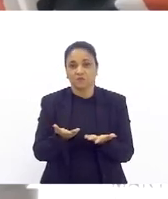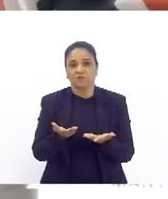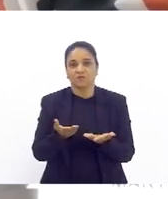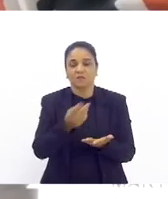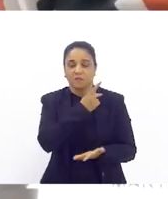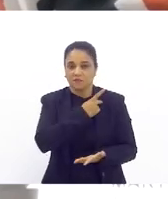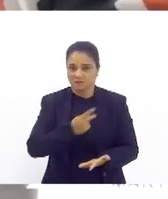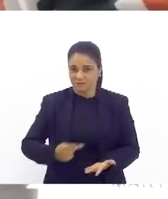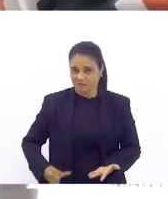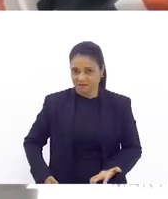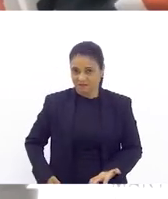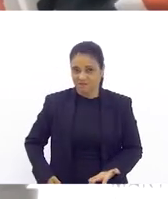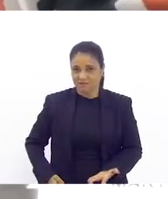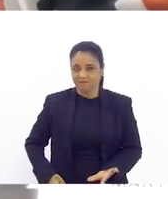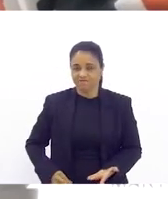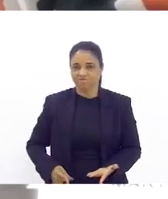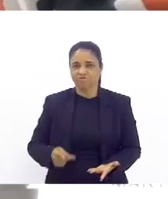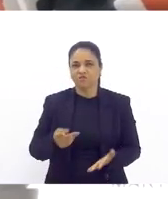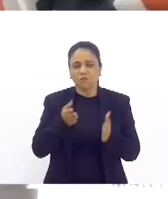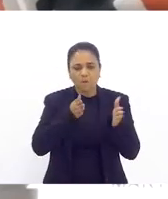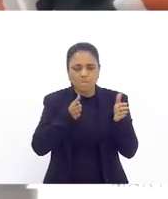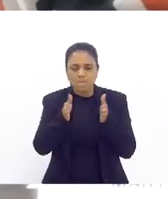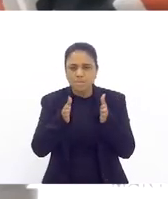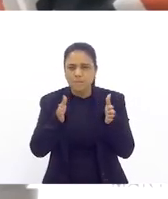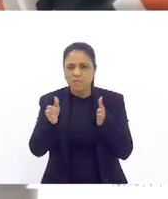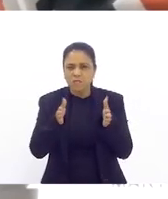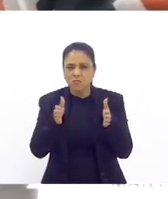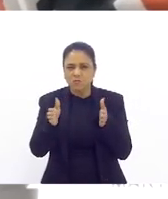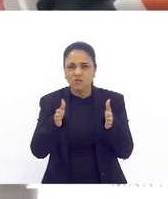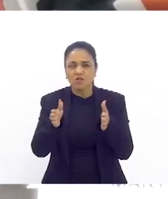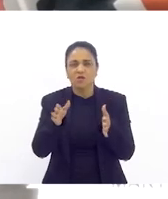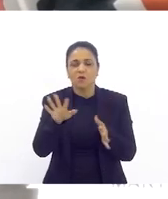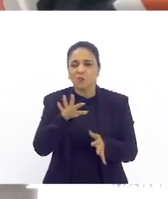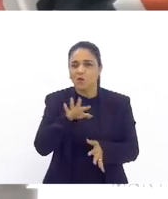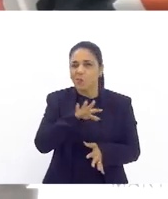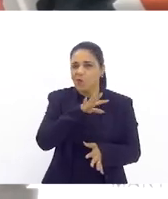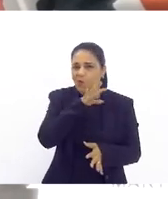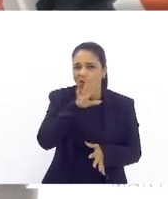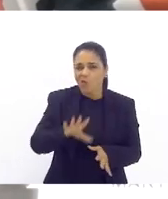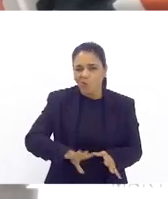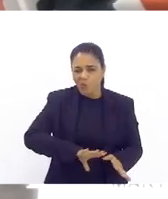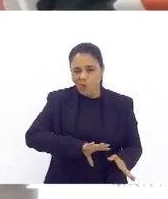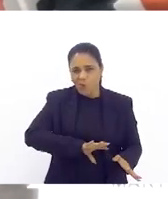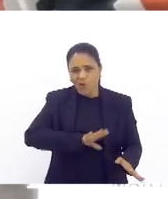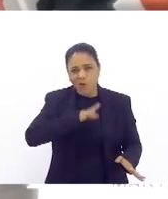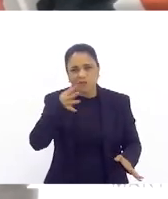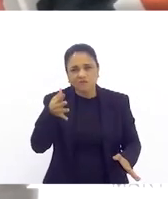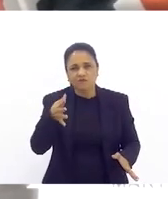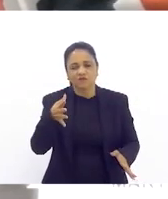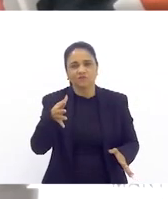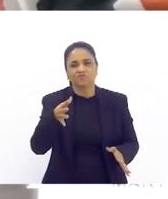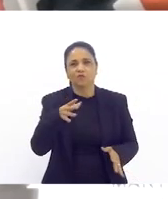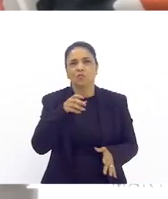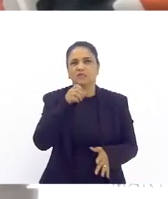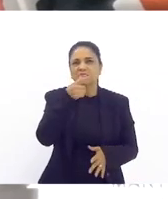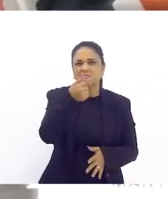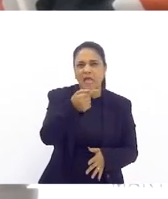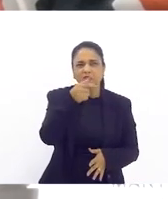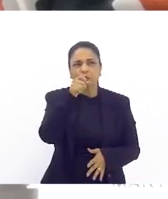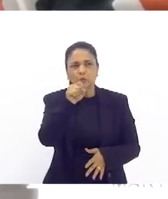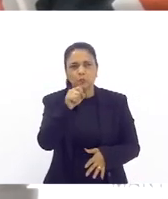a gente teve um período terrível no estado do Rio de Janeiro que por 7 quase 8 anos